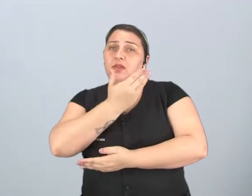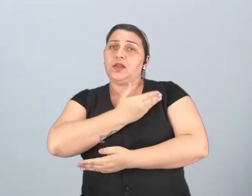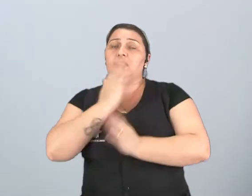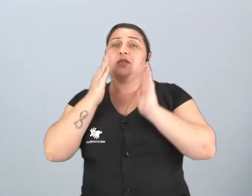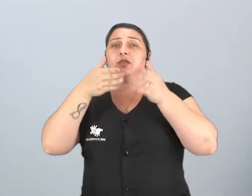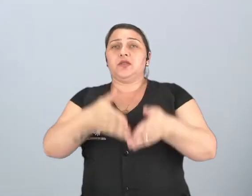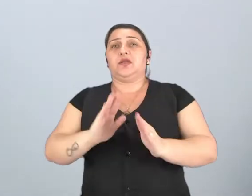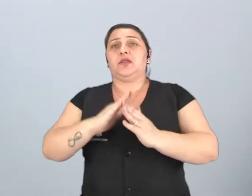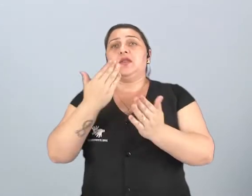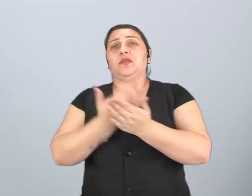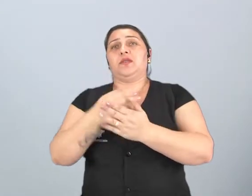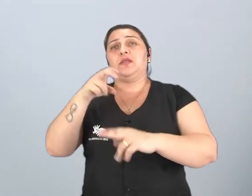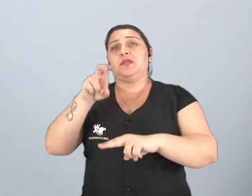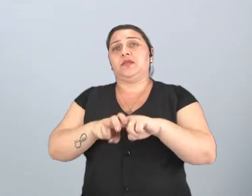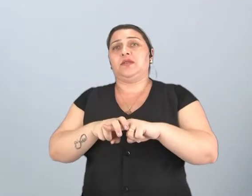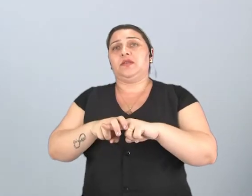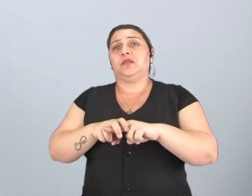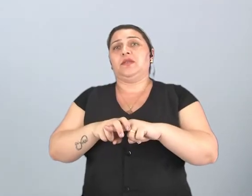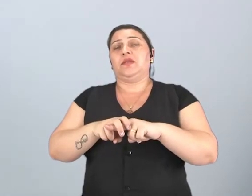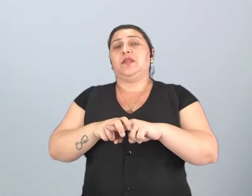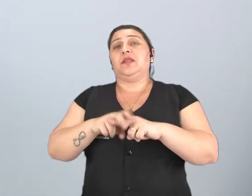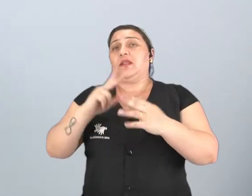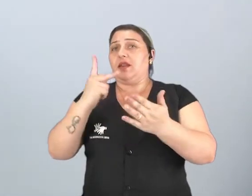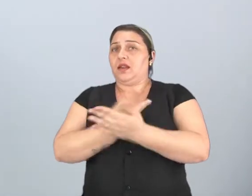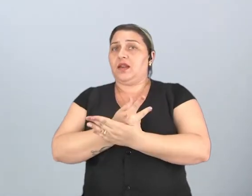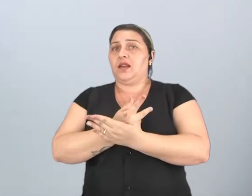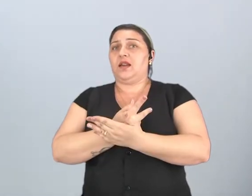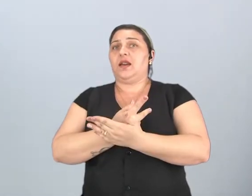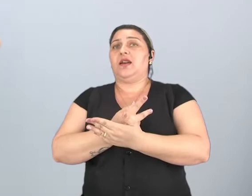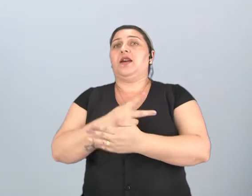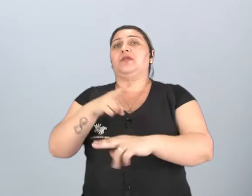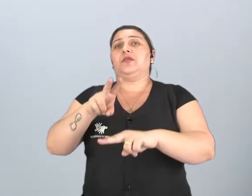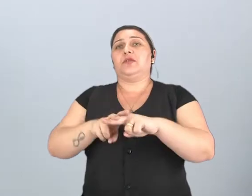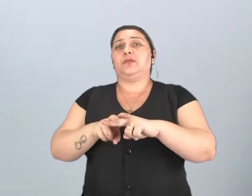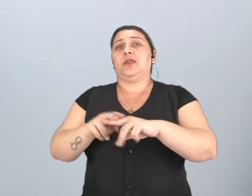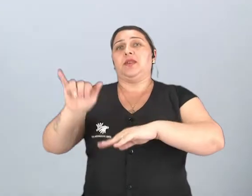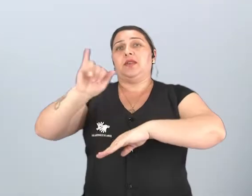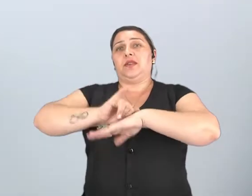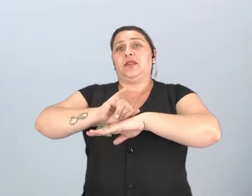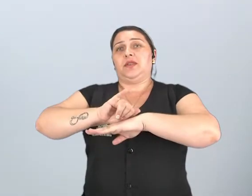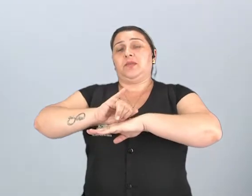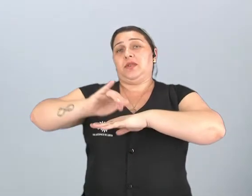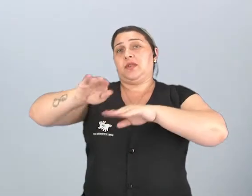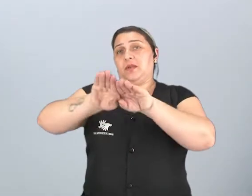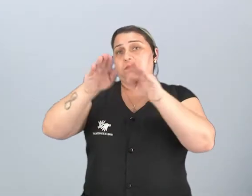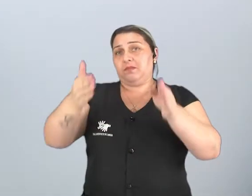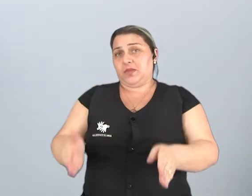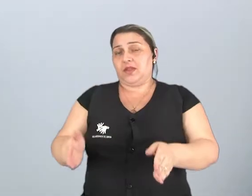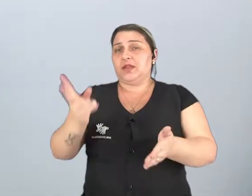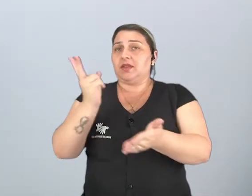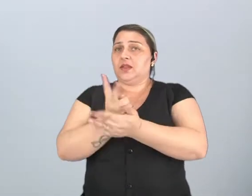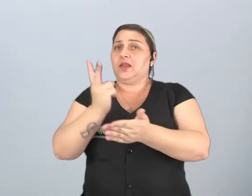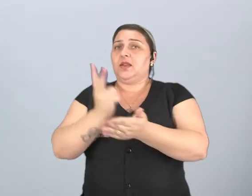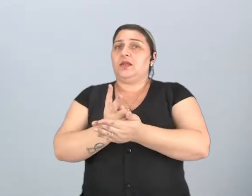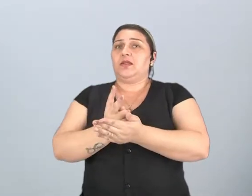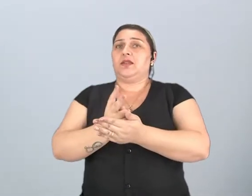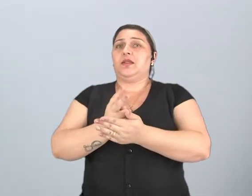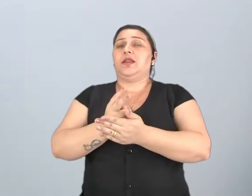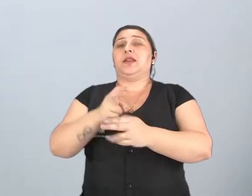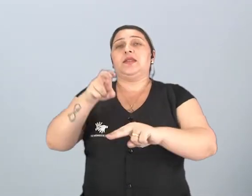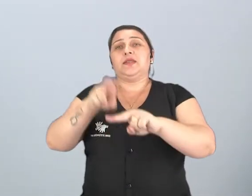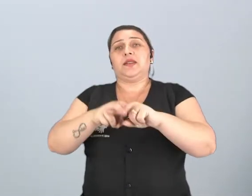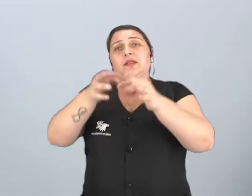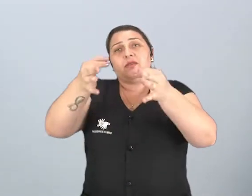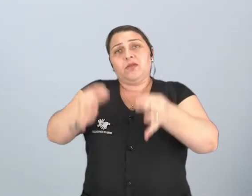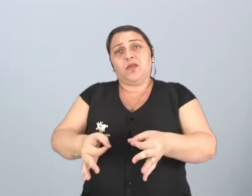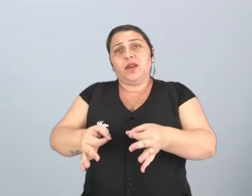na escola, sentam de uma maneira mais despojada e colocam os pés em cima das carteiras. E a gente sempre tá falando, menino, senta